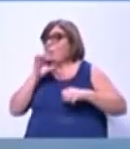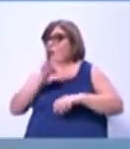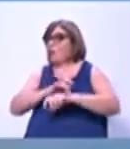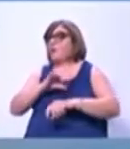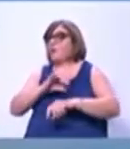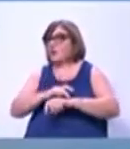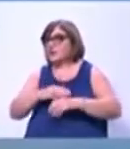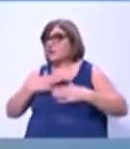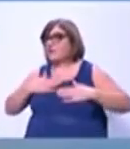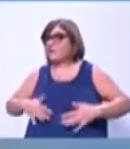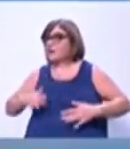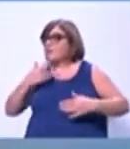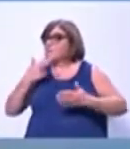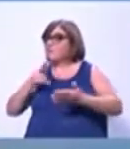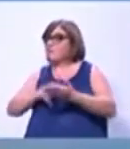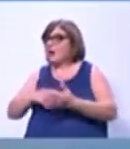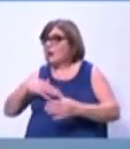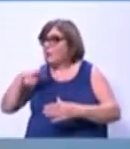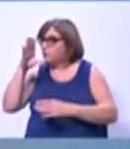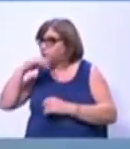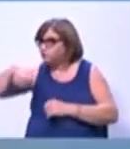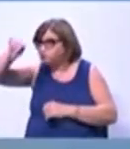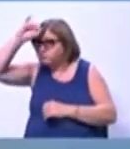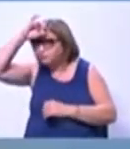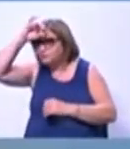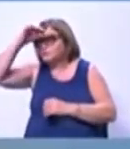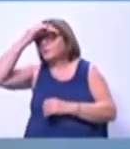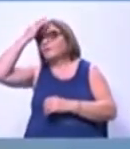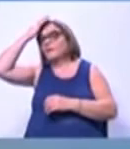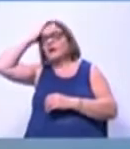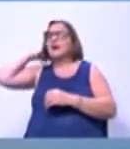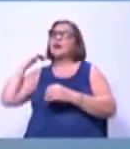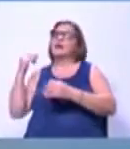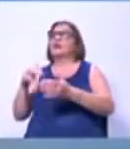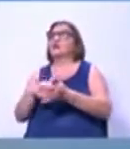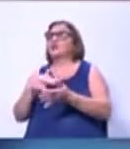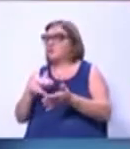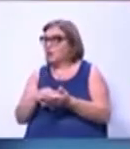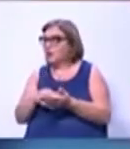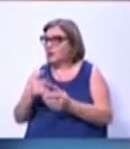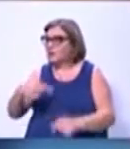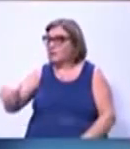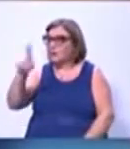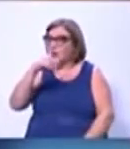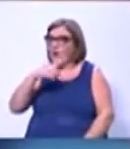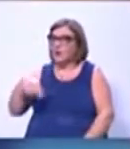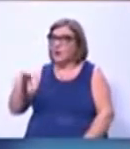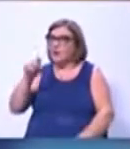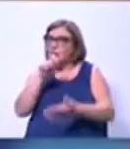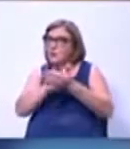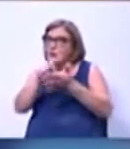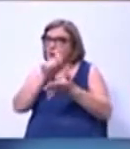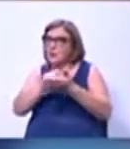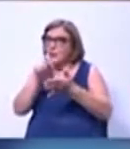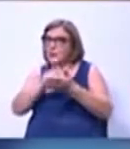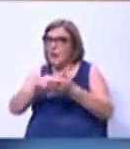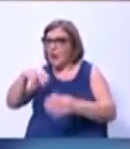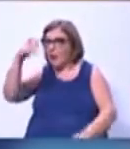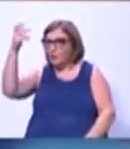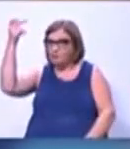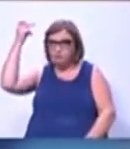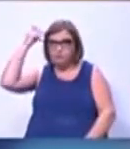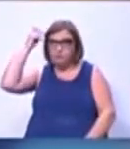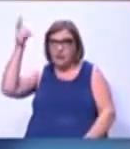doenças físicas. Não sabia, espero que estejam a tirar notas, não é? Notas mentais